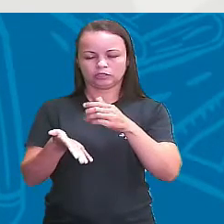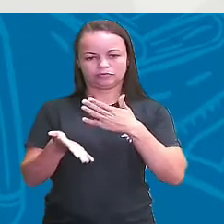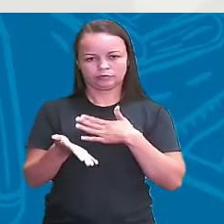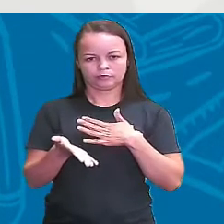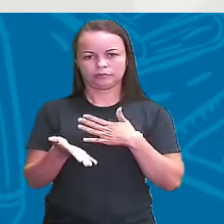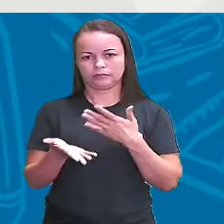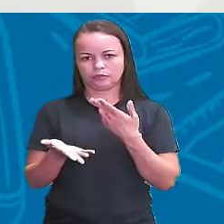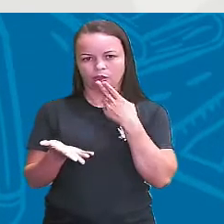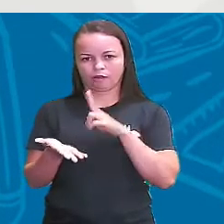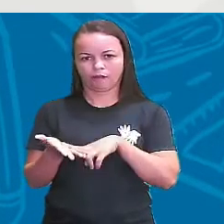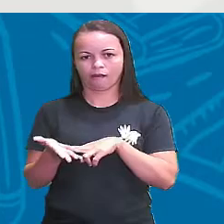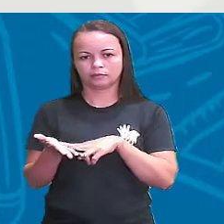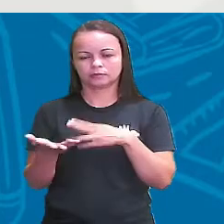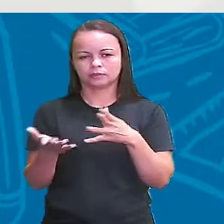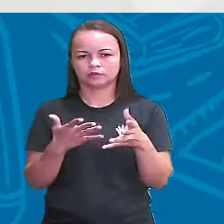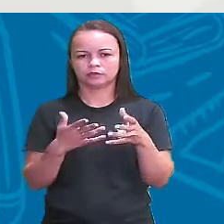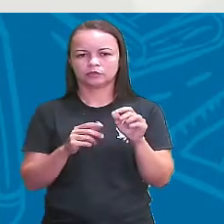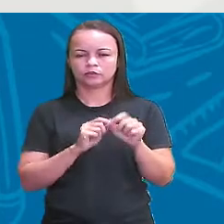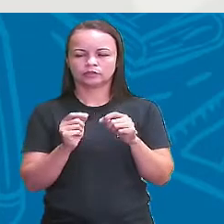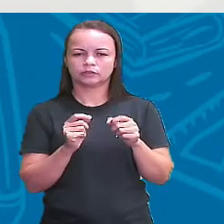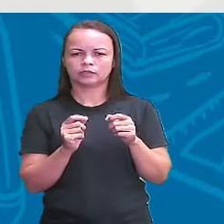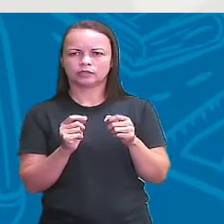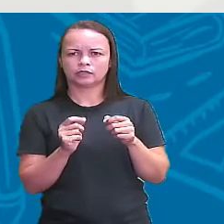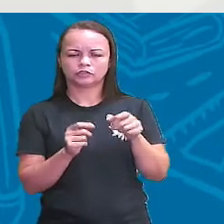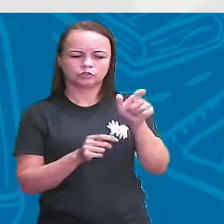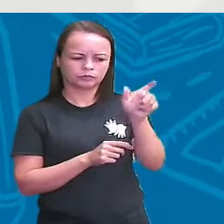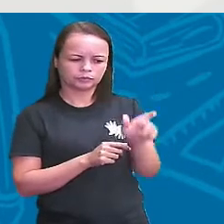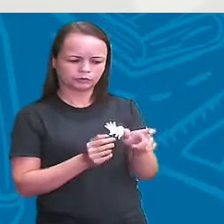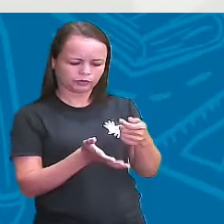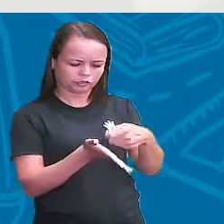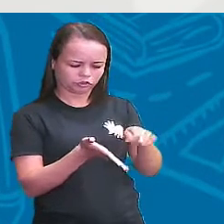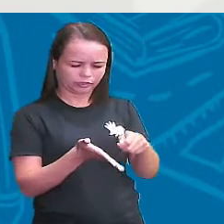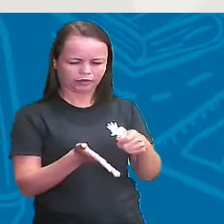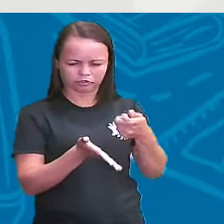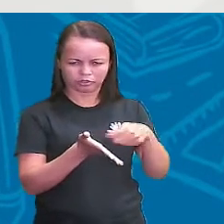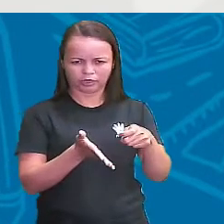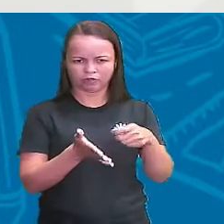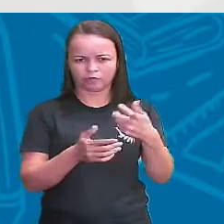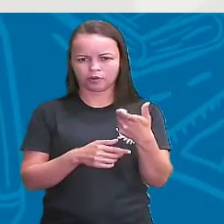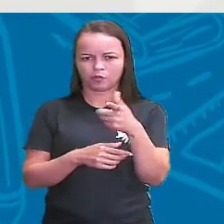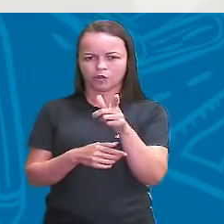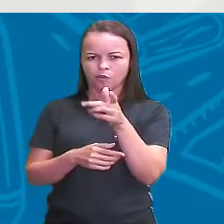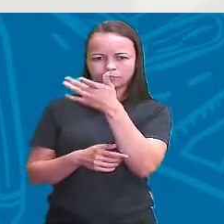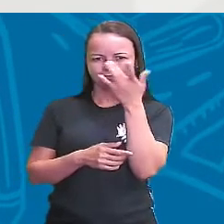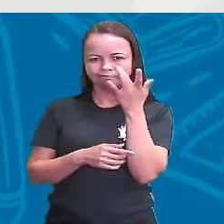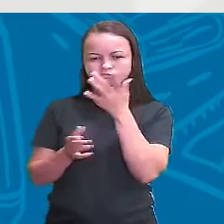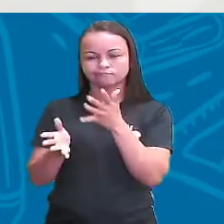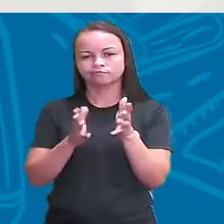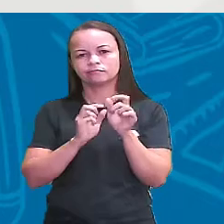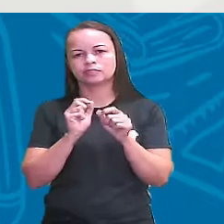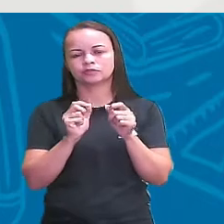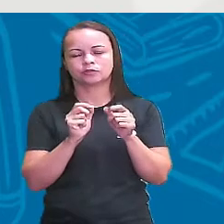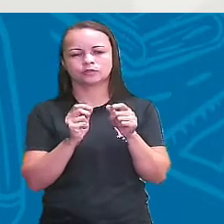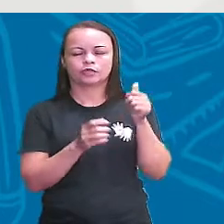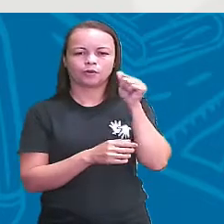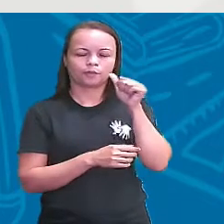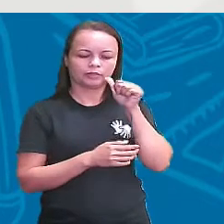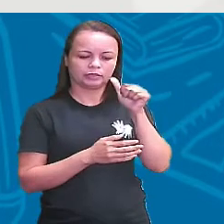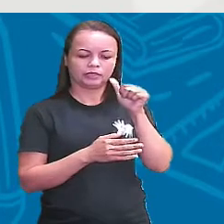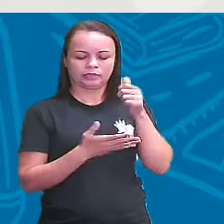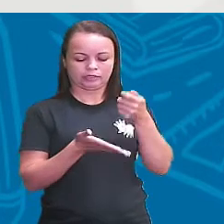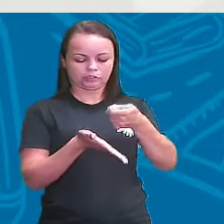Quem escreve, escreve para alguém. Então, Ana me escreveu